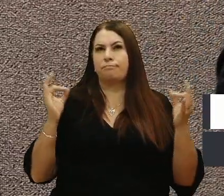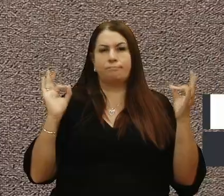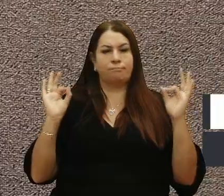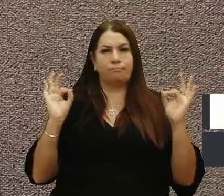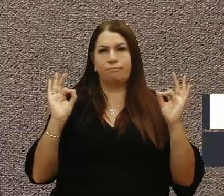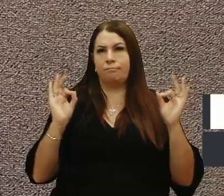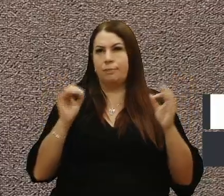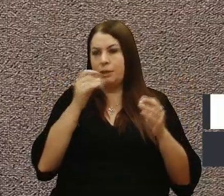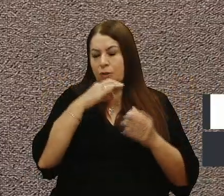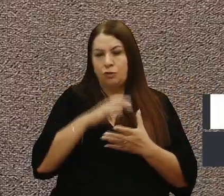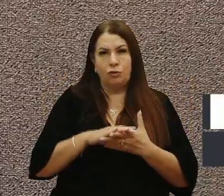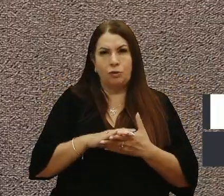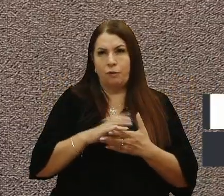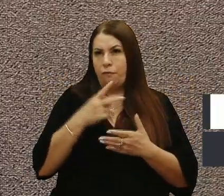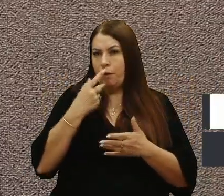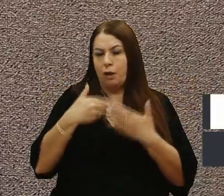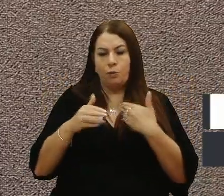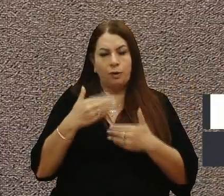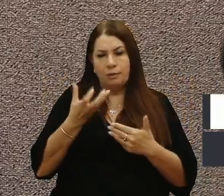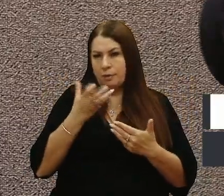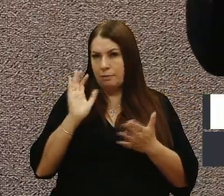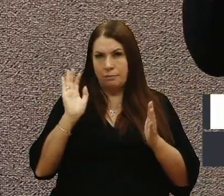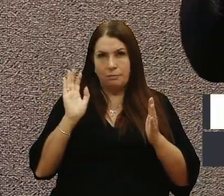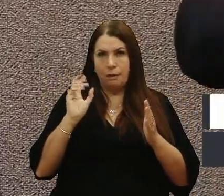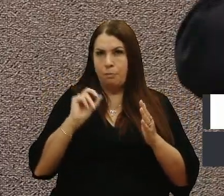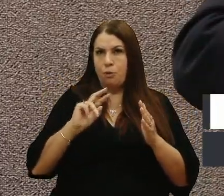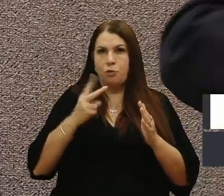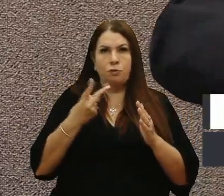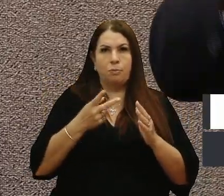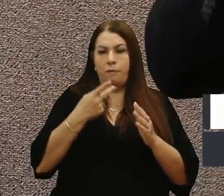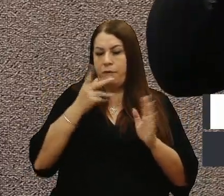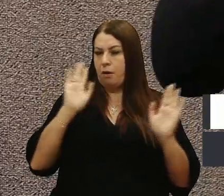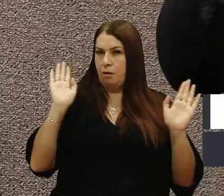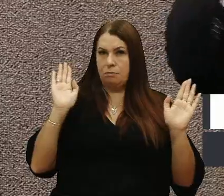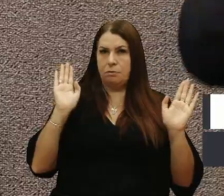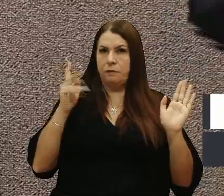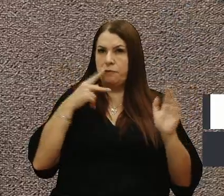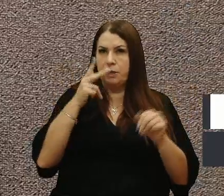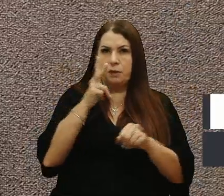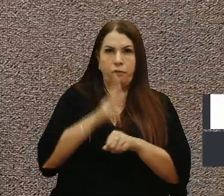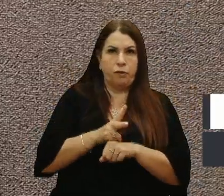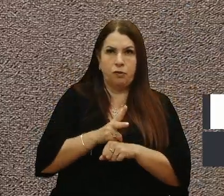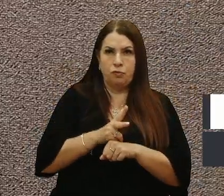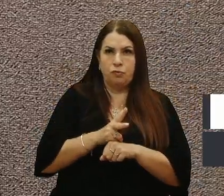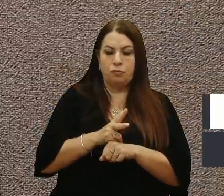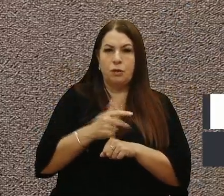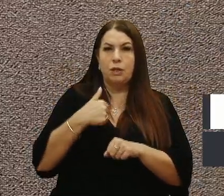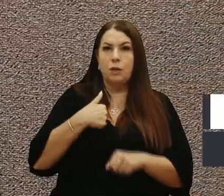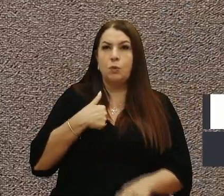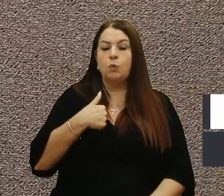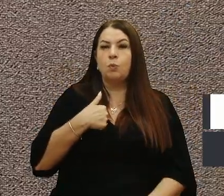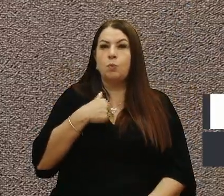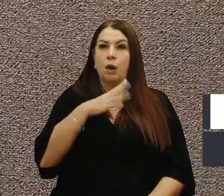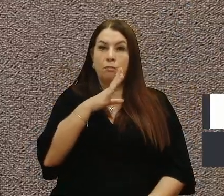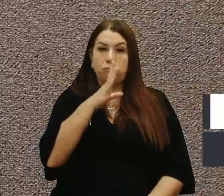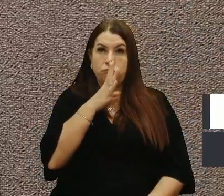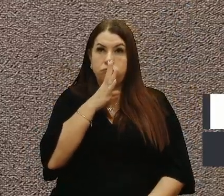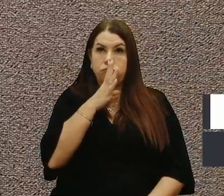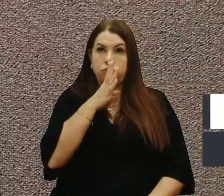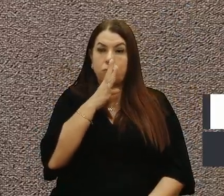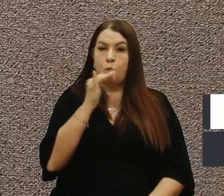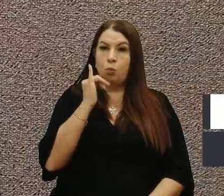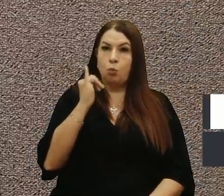em Caxias. Fale o que quiser, podem distorcer minha fala, fazer em vídeo o que quiserem. Eu admiro